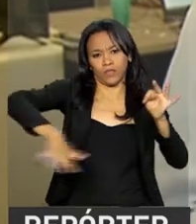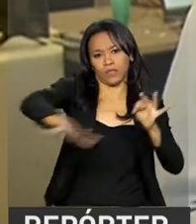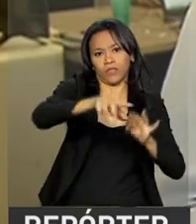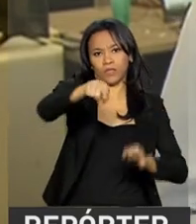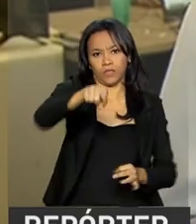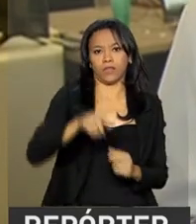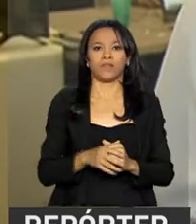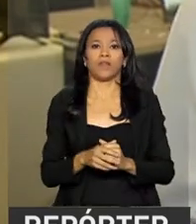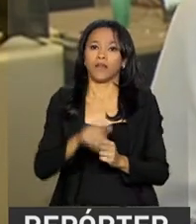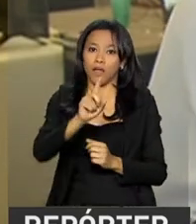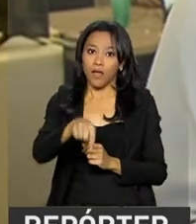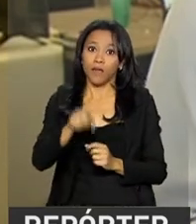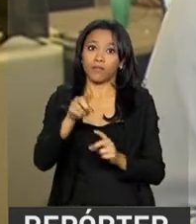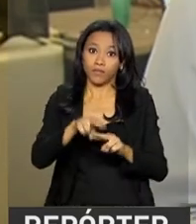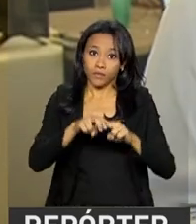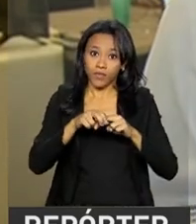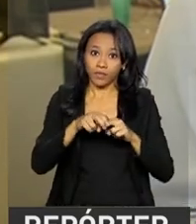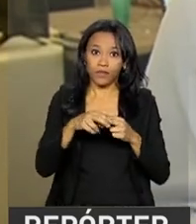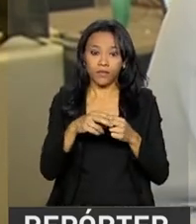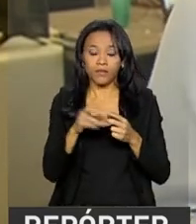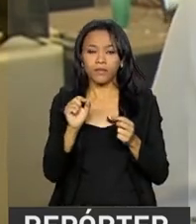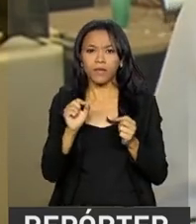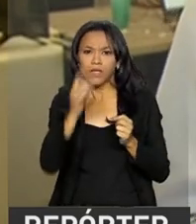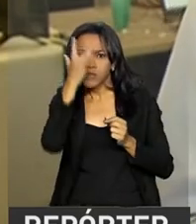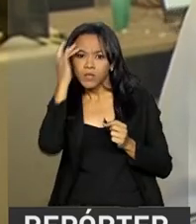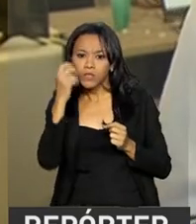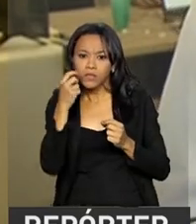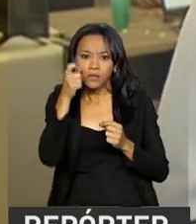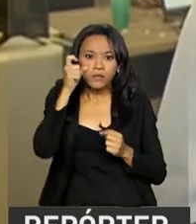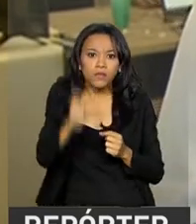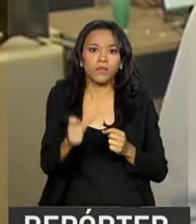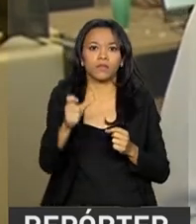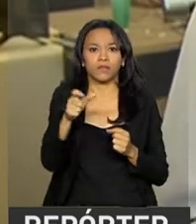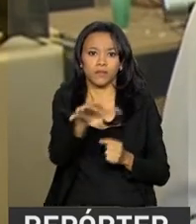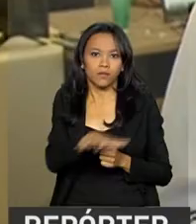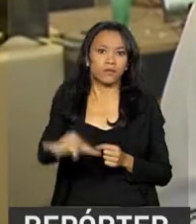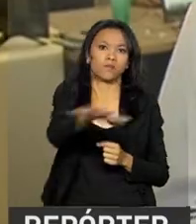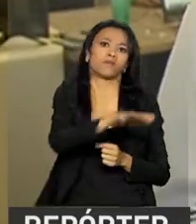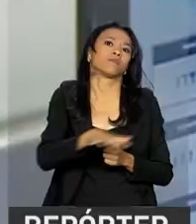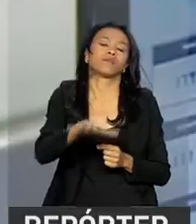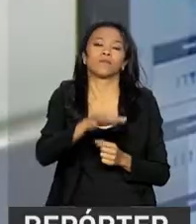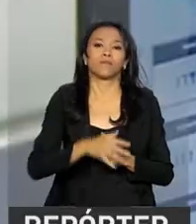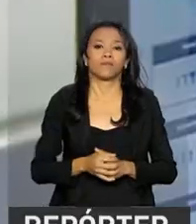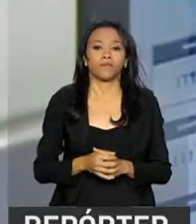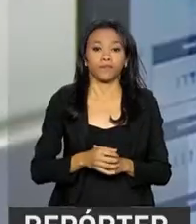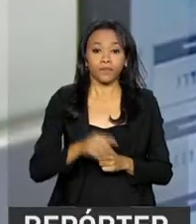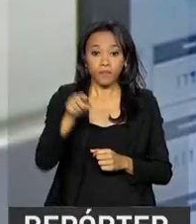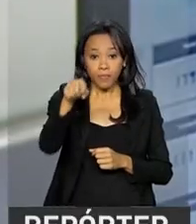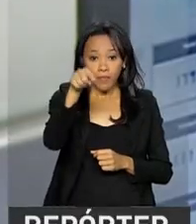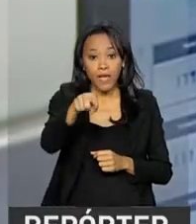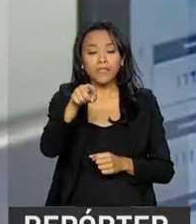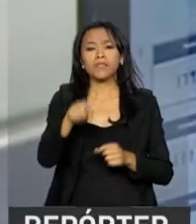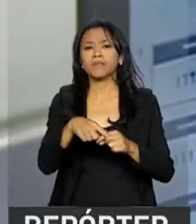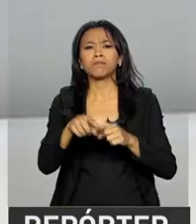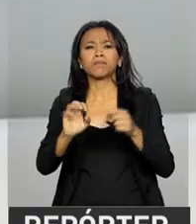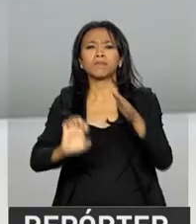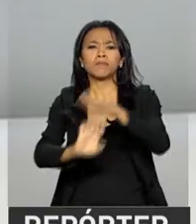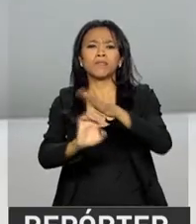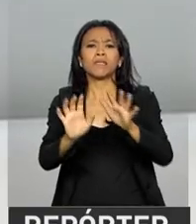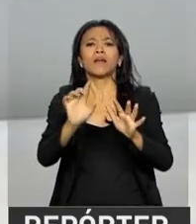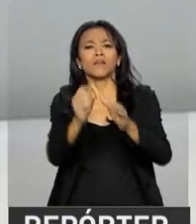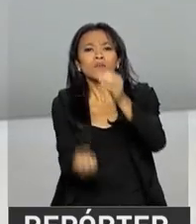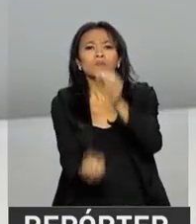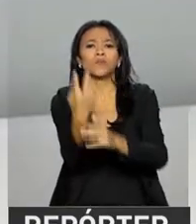isso que chama a atenção dos investidores os aceleradores a startup nasceu há dois anos o